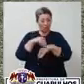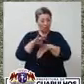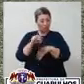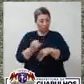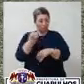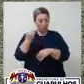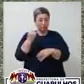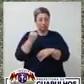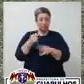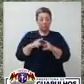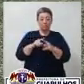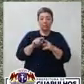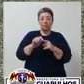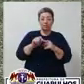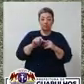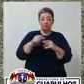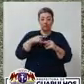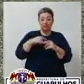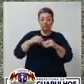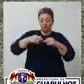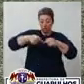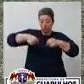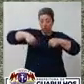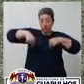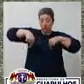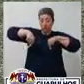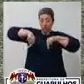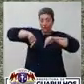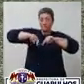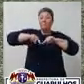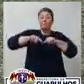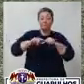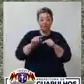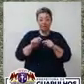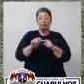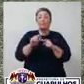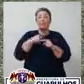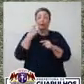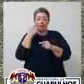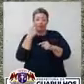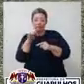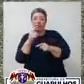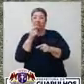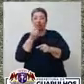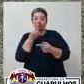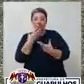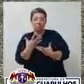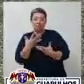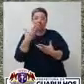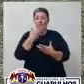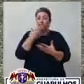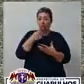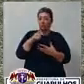Olha, essa dica é bem importante, tá, pessoal? O recheio começa sempre assim, pelo lado do potinho, para a pessoa ver que está